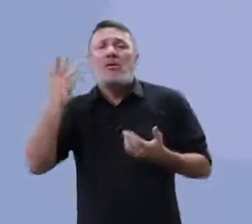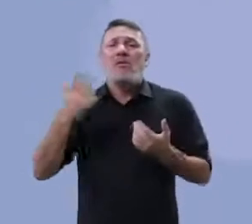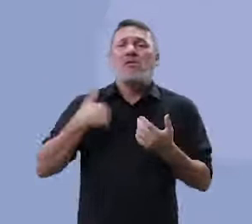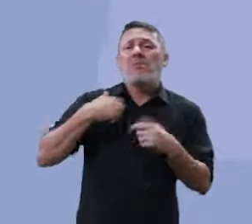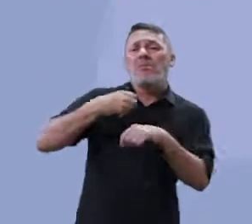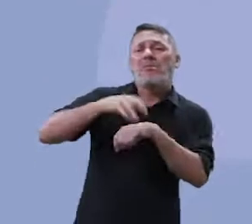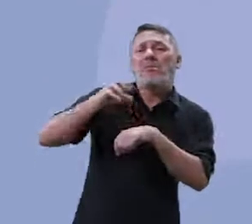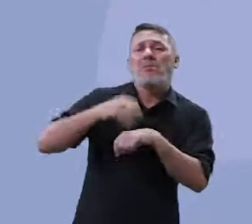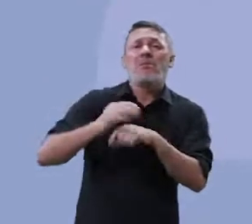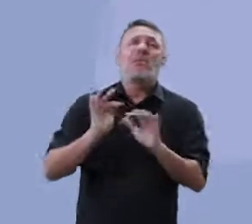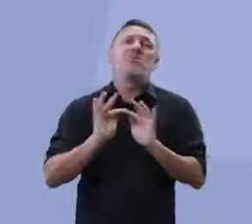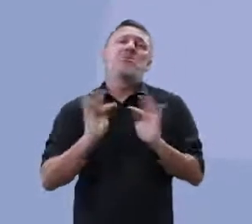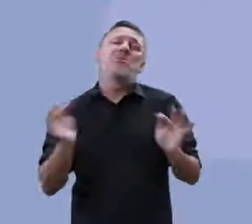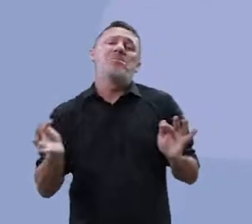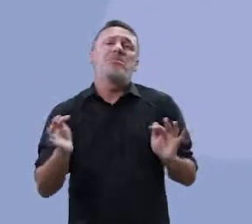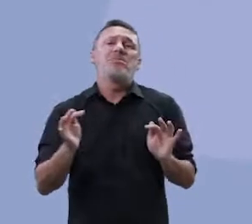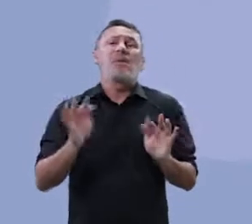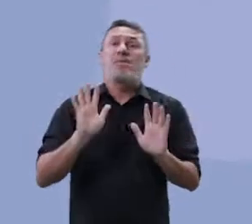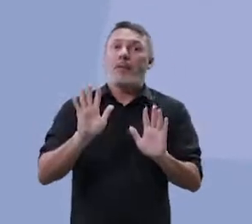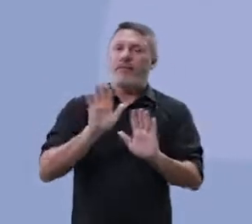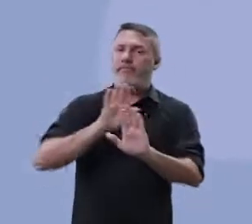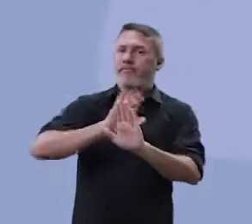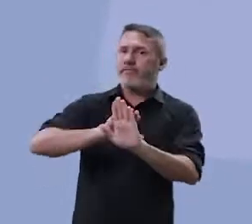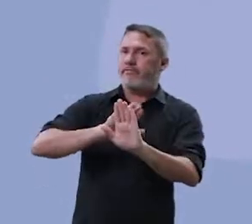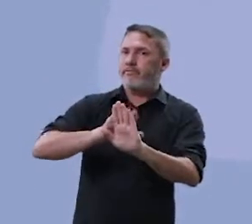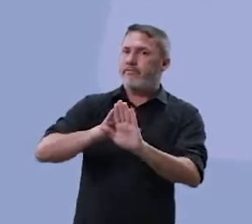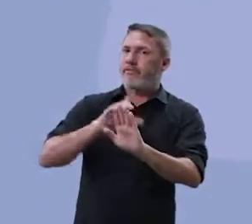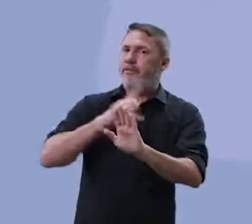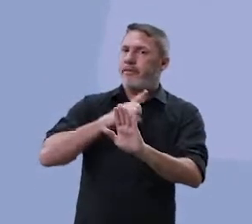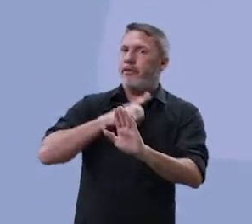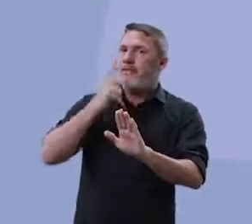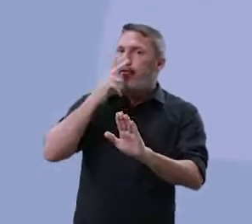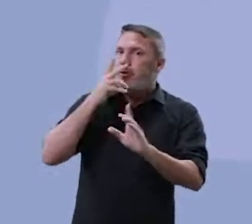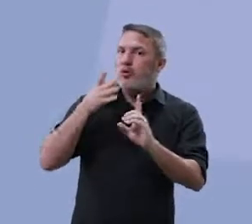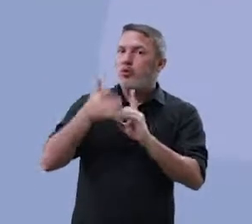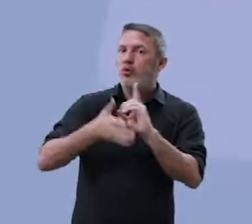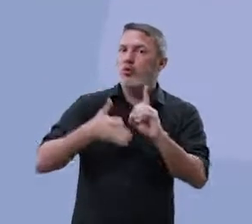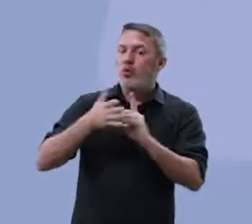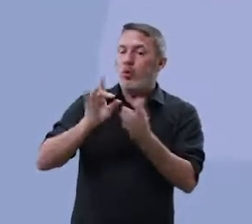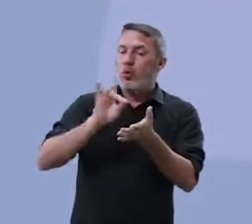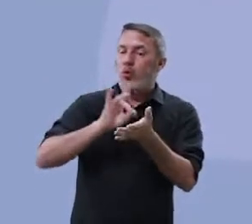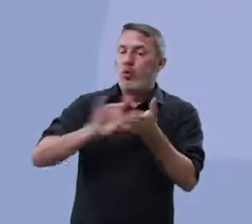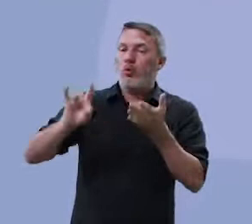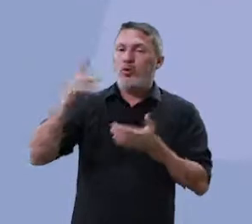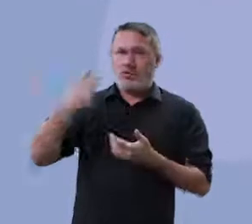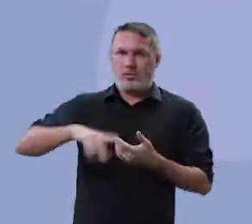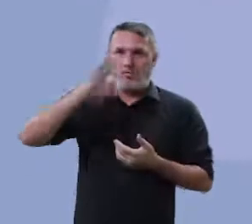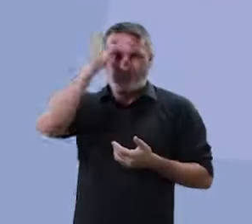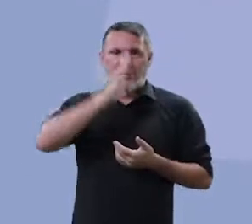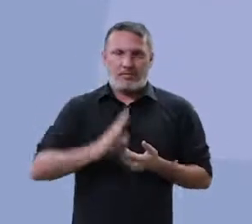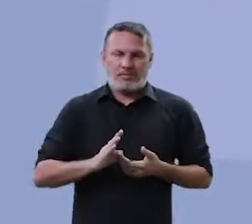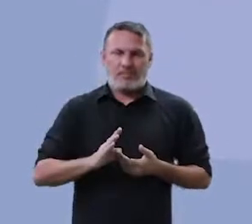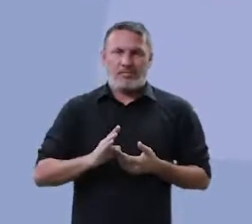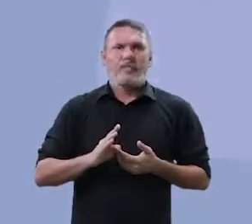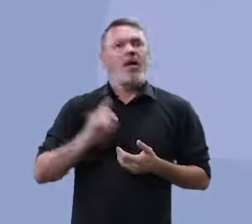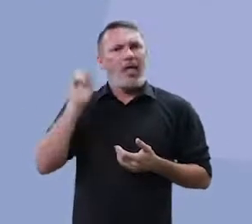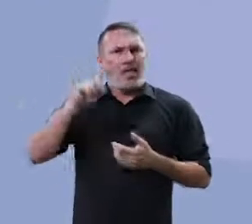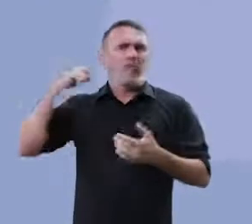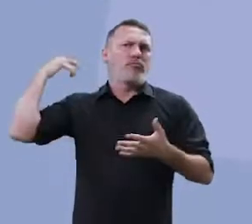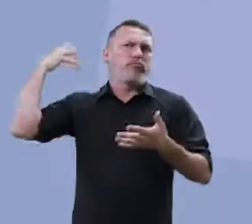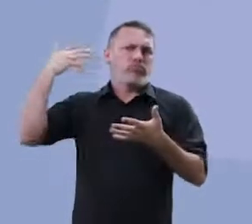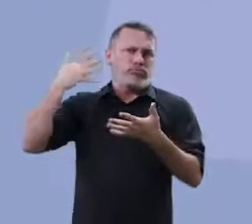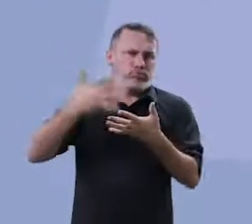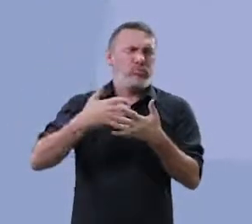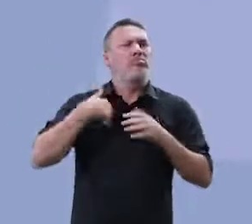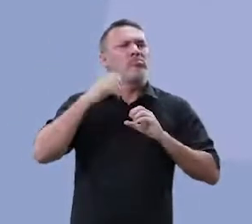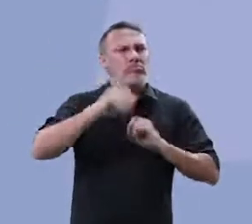eu estou falando isso porque é minha liberdade de expressão. Mas quando na verdade é o quê? Discurso de ódio no Brasil. Foi assunto que